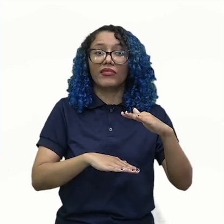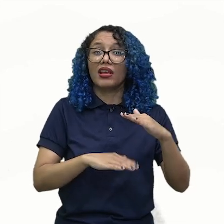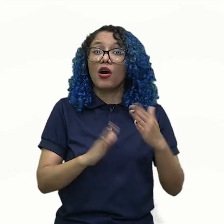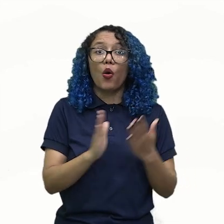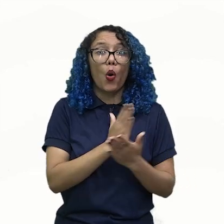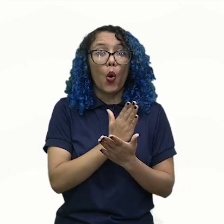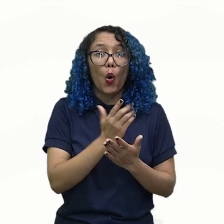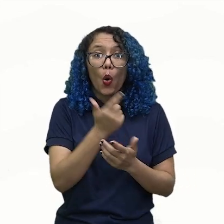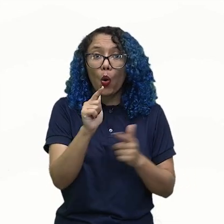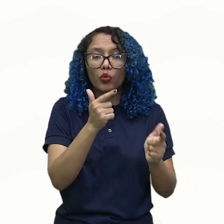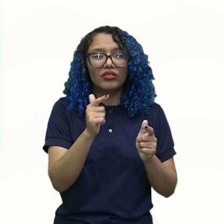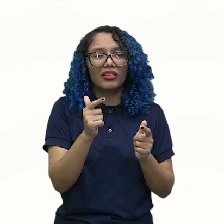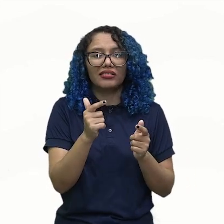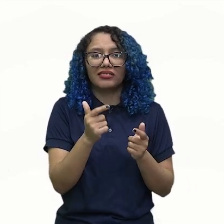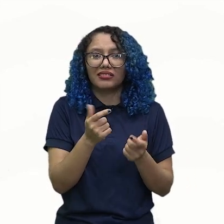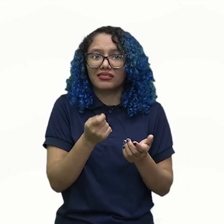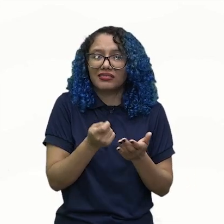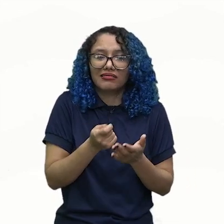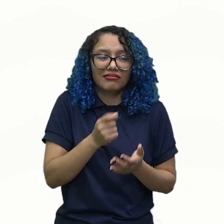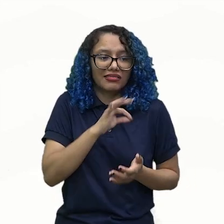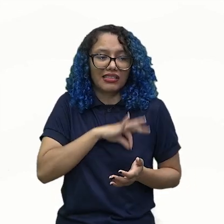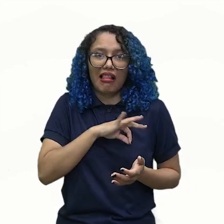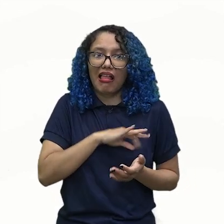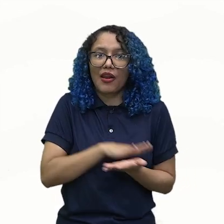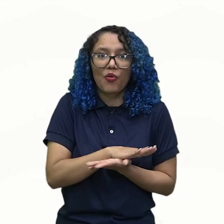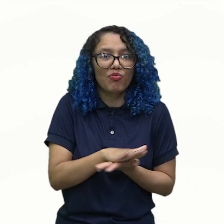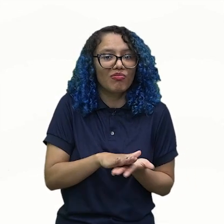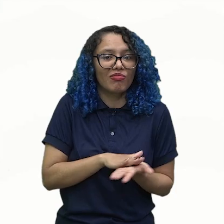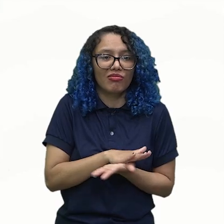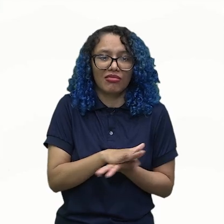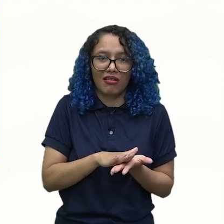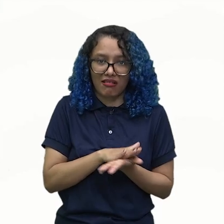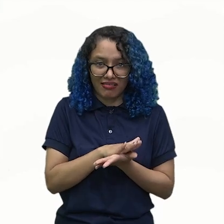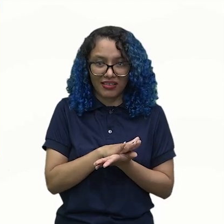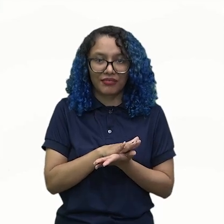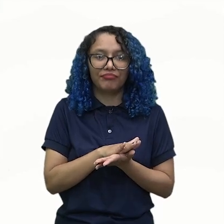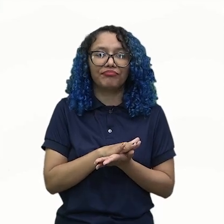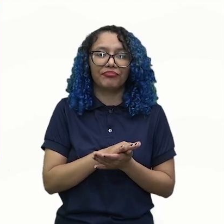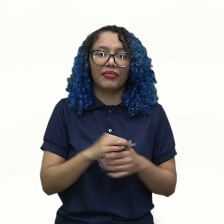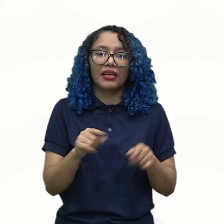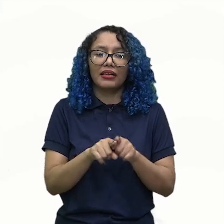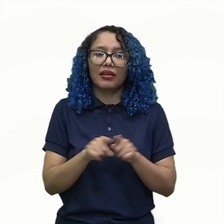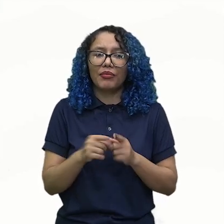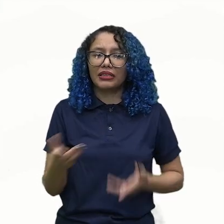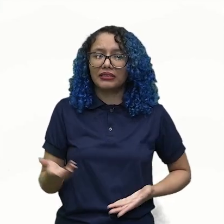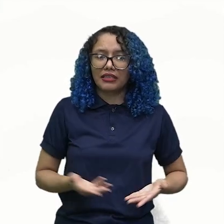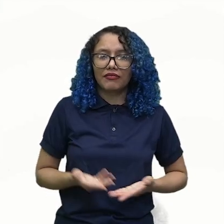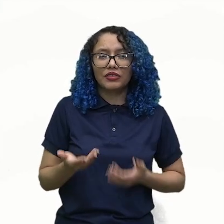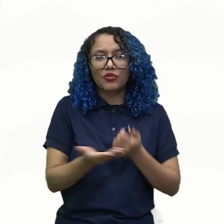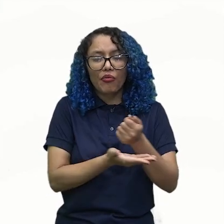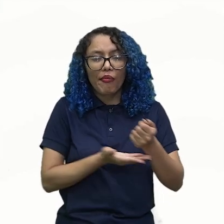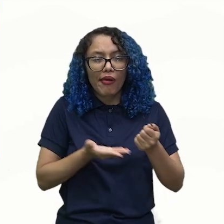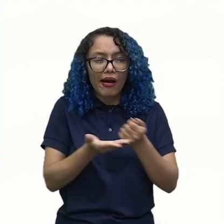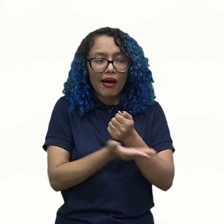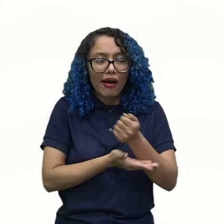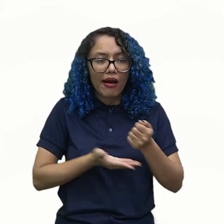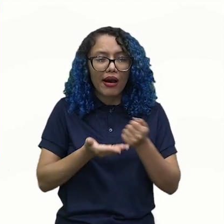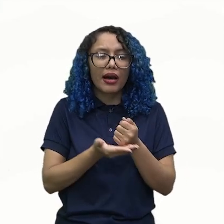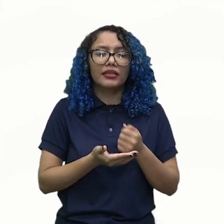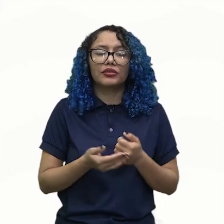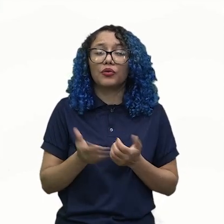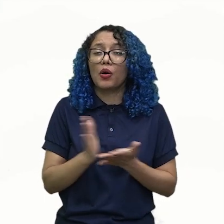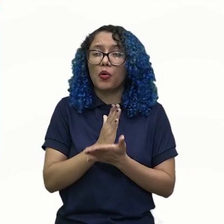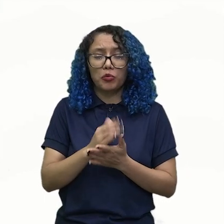tá? Acesso desigual a serviços básicos, né? Enquanto uma parcela da população acessa toda a infraestrutura, todo